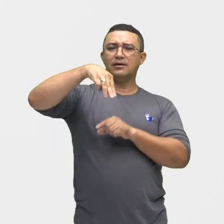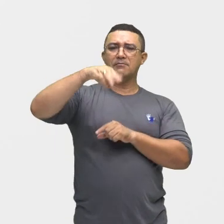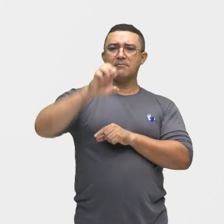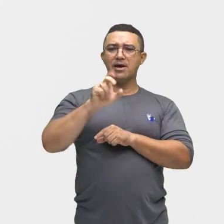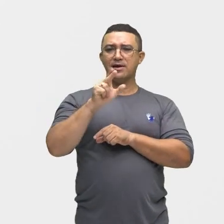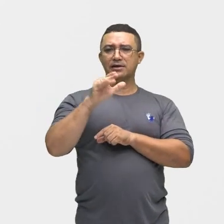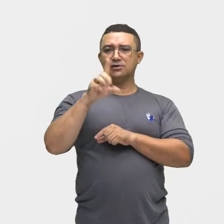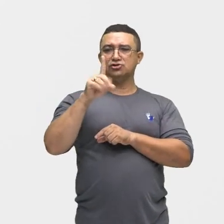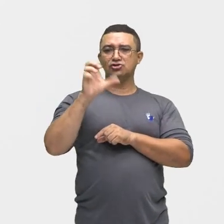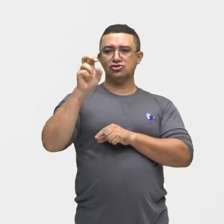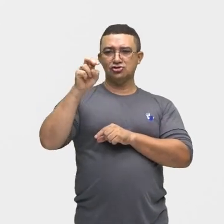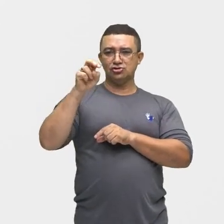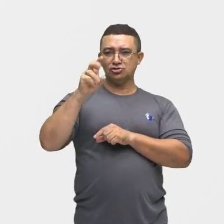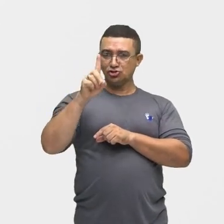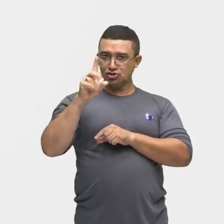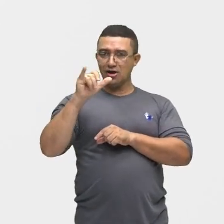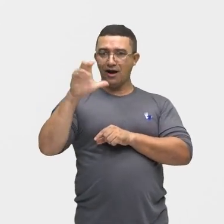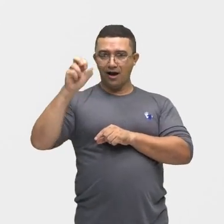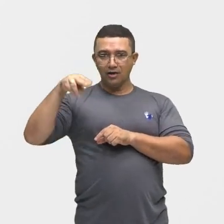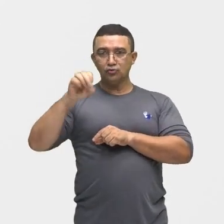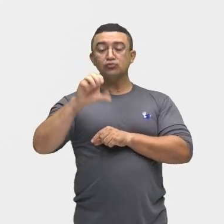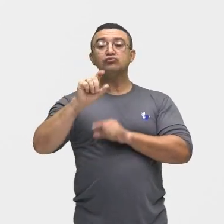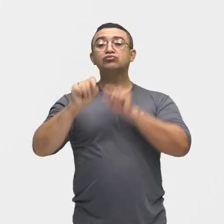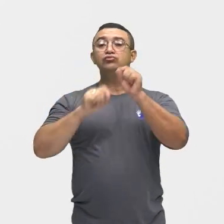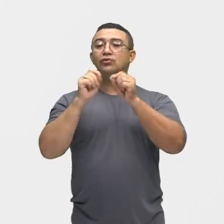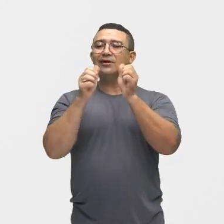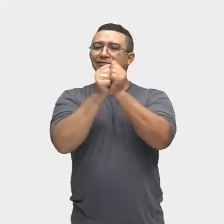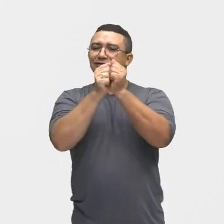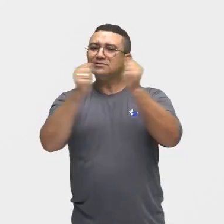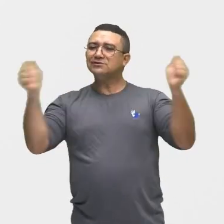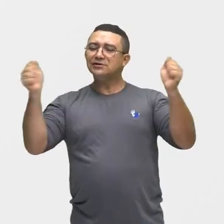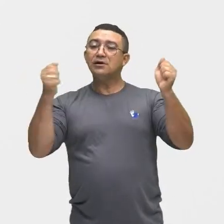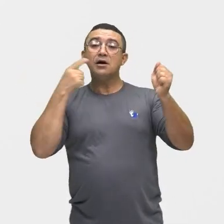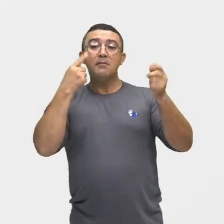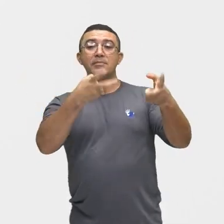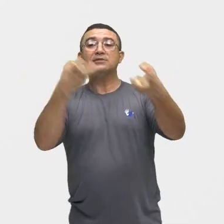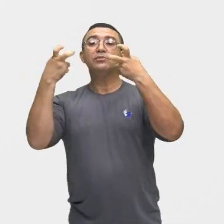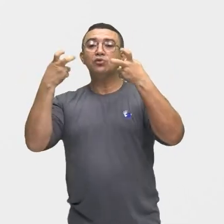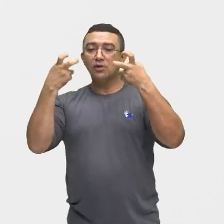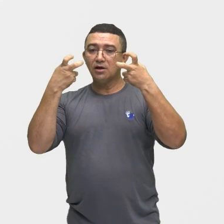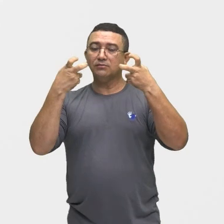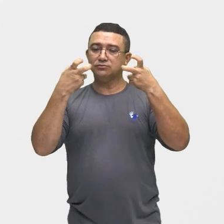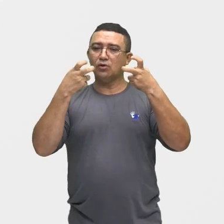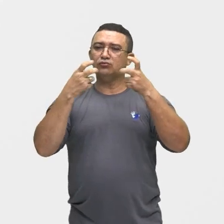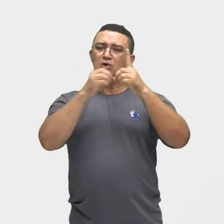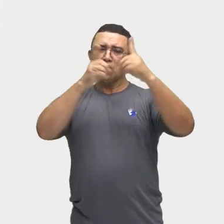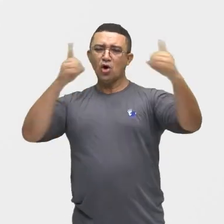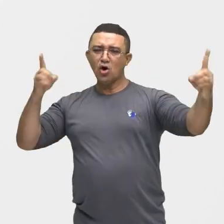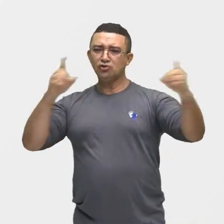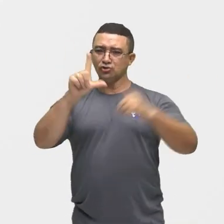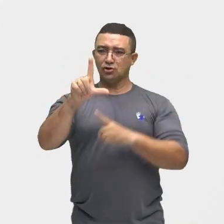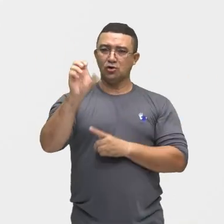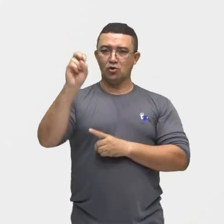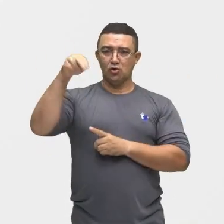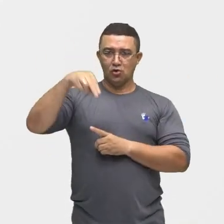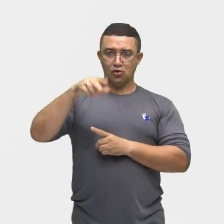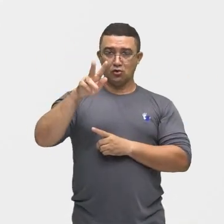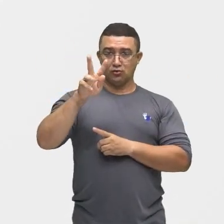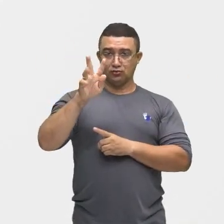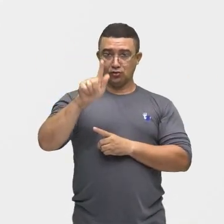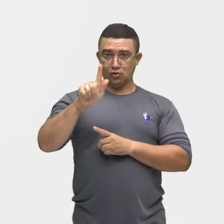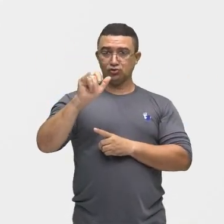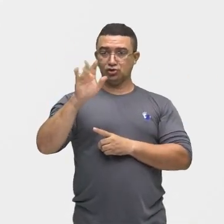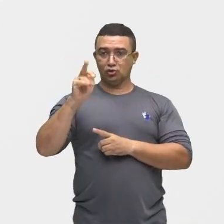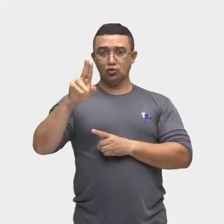medir as longitudes, tá bom? Os paralelos, eles vão medir aí as latitudes e os meridianos, a gente tem